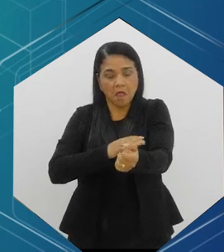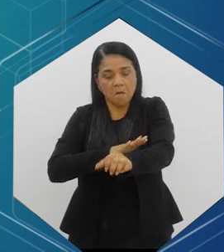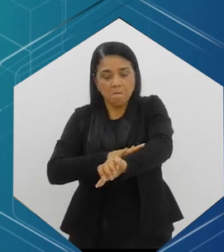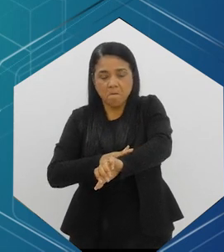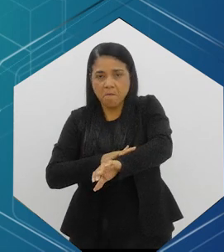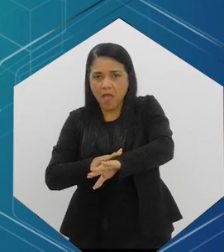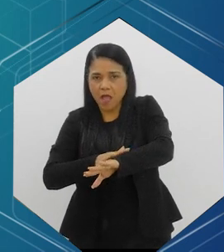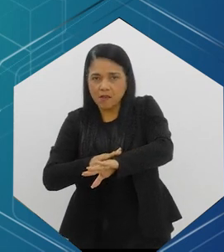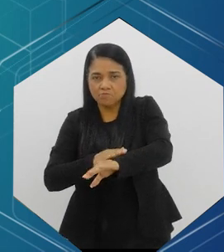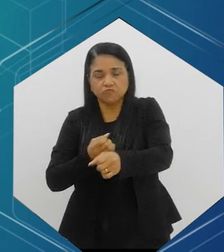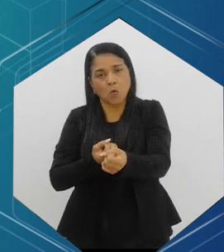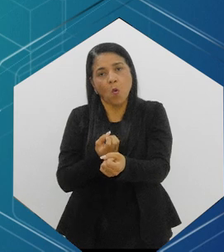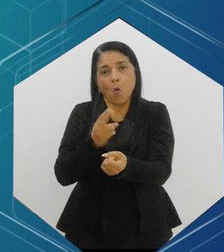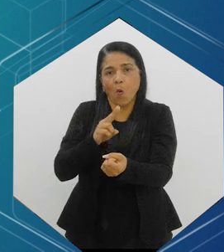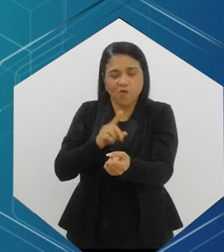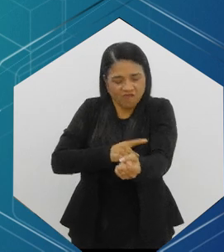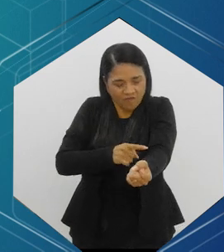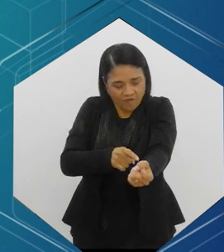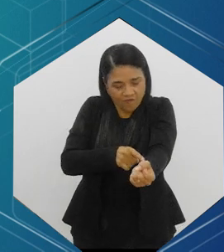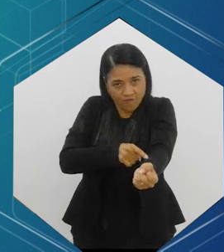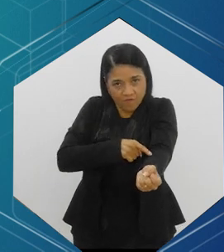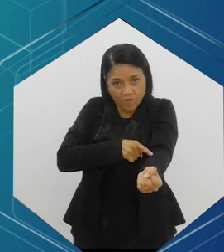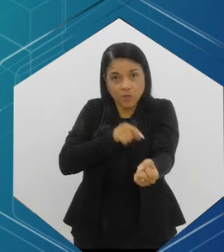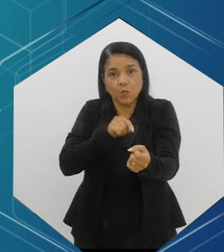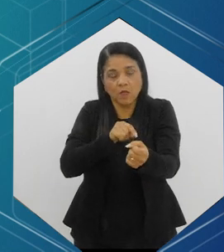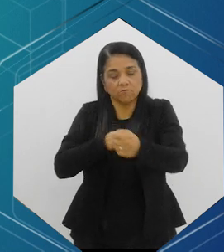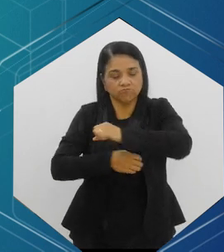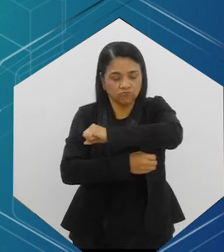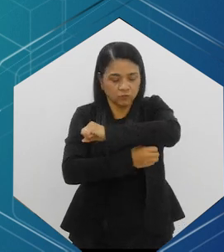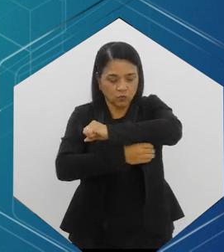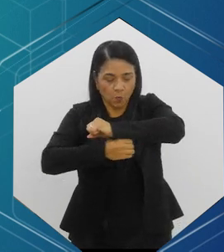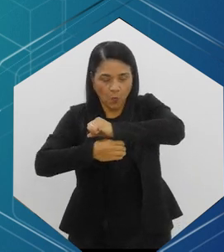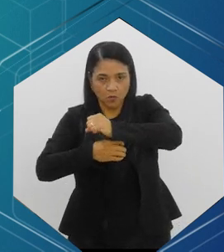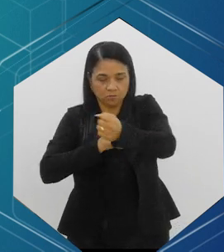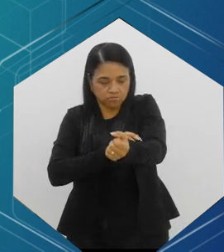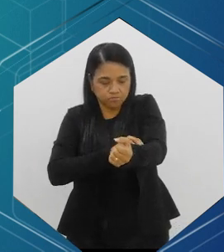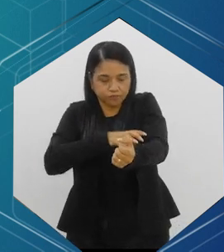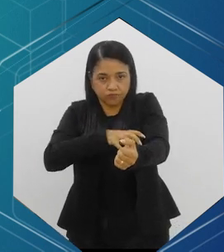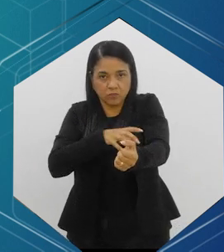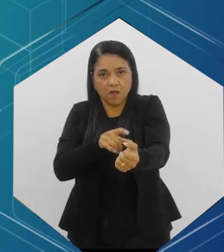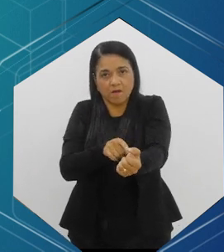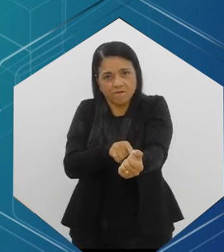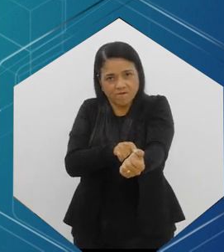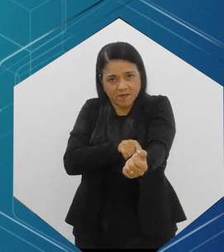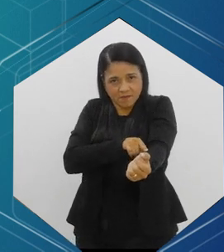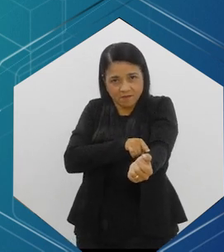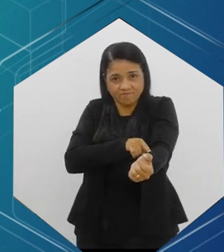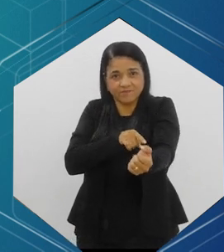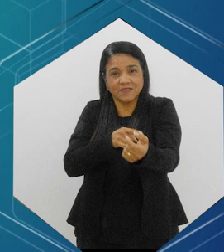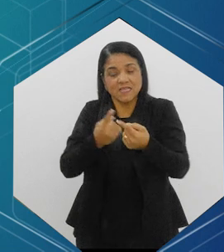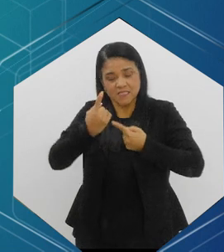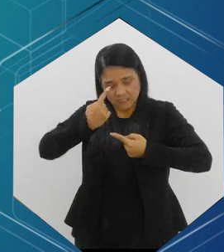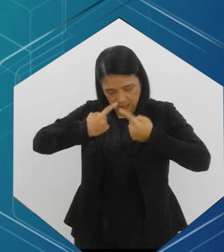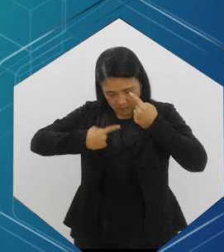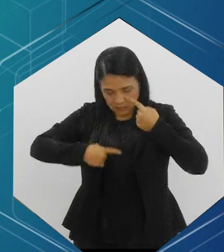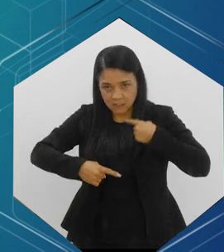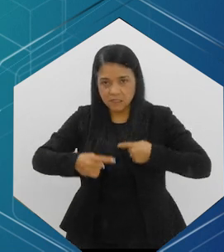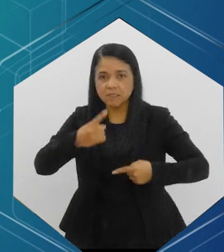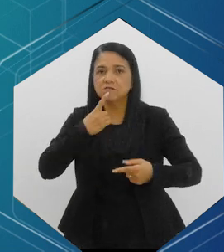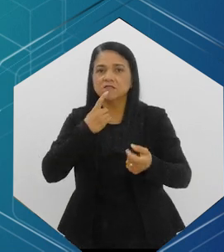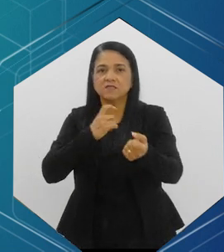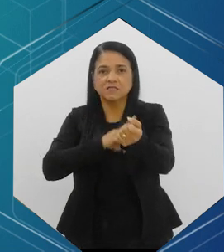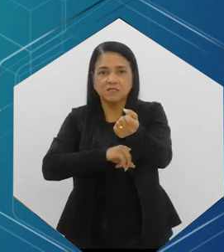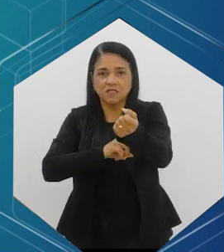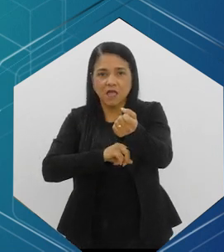Mas o que nós estamos nos reportando mais é a trombose que ocorre na veia, que é exatamente a circulação de retorno